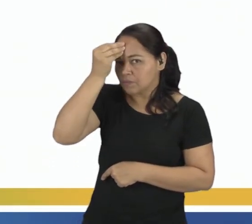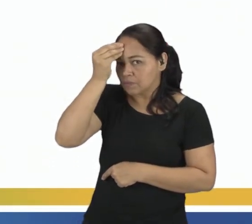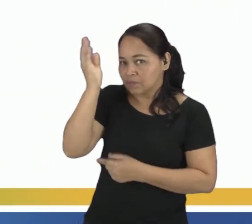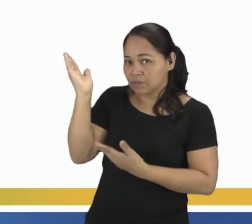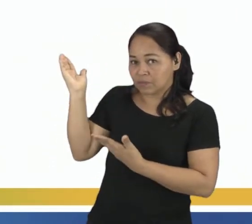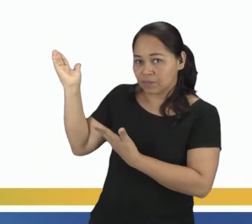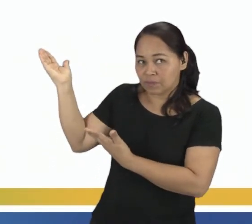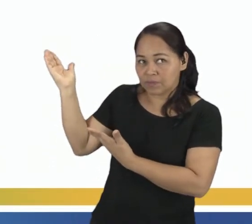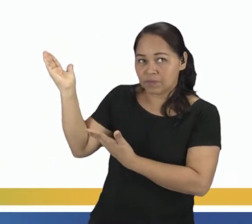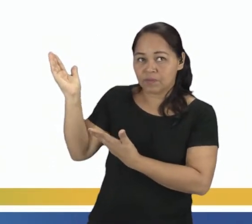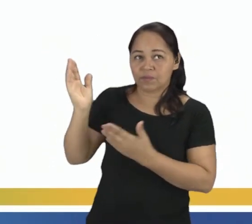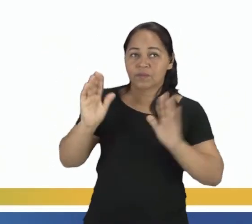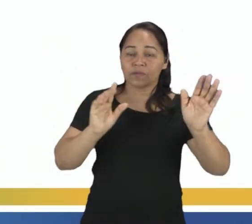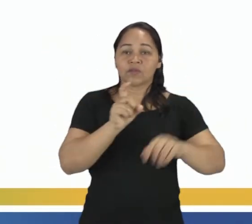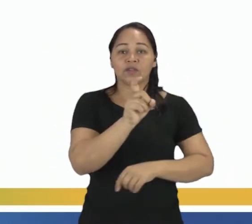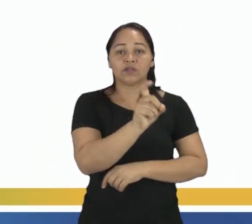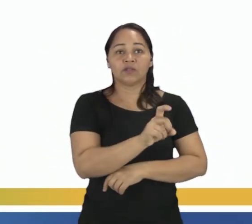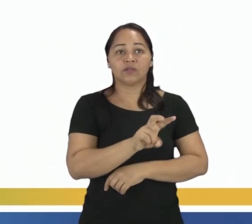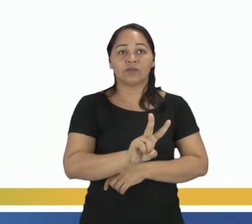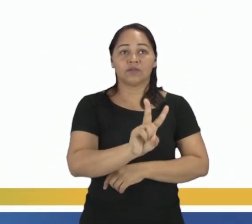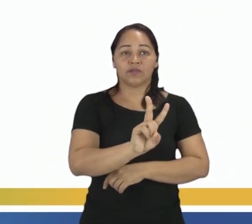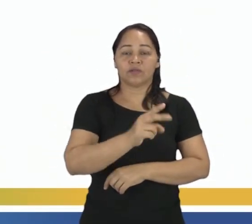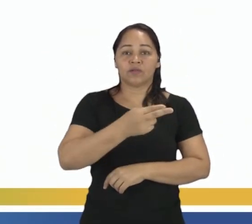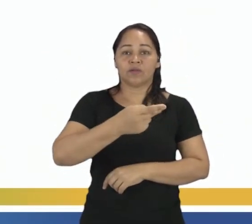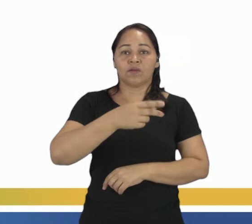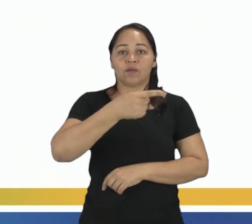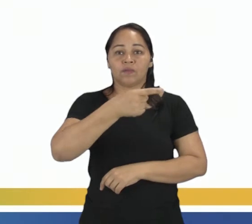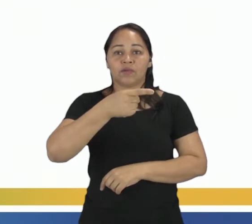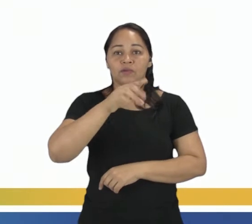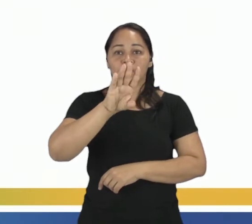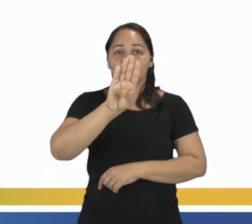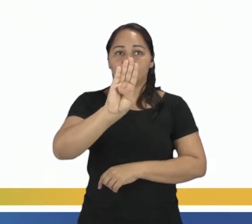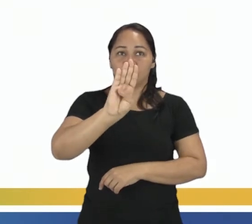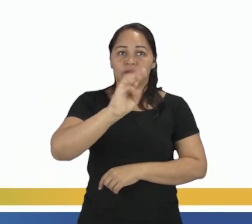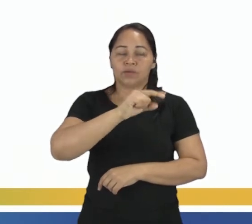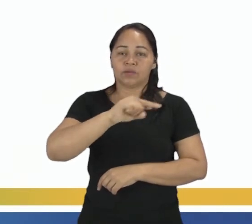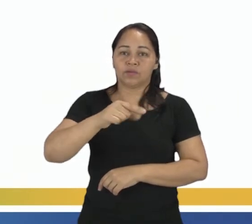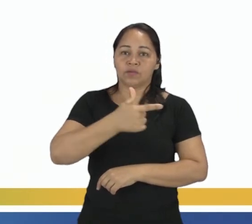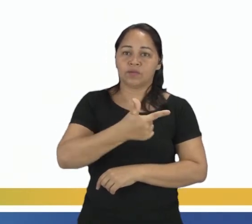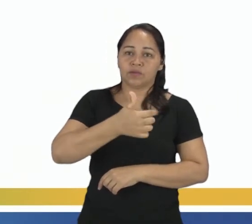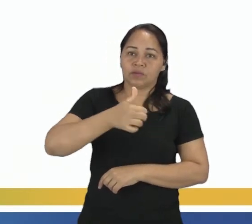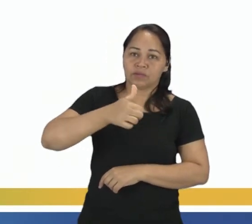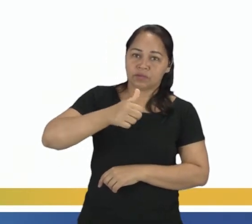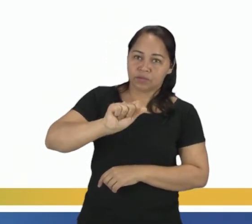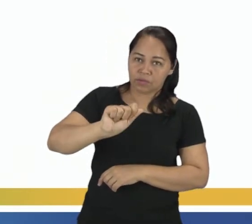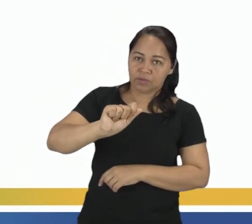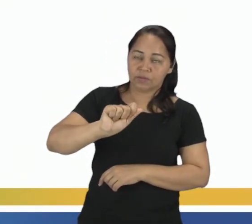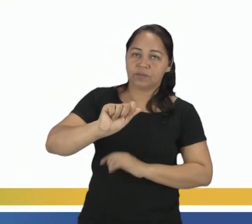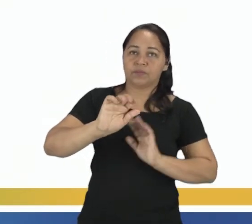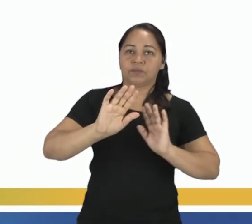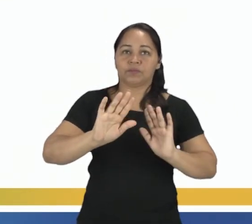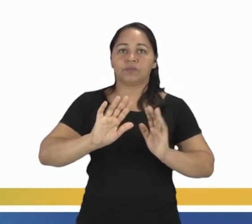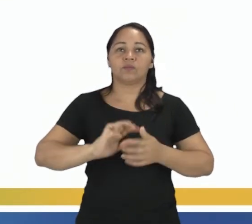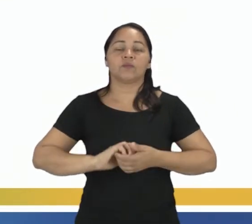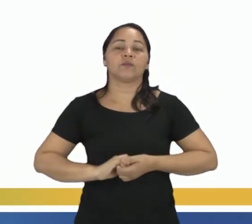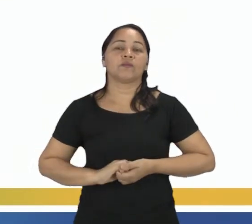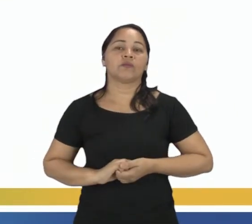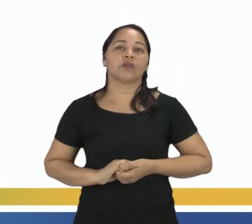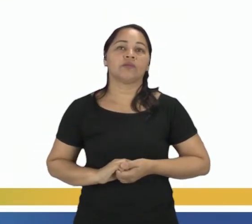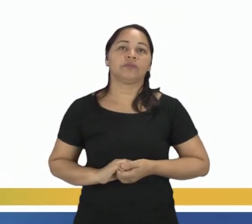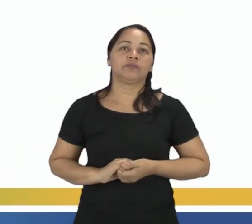do vértice menos b sobre 2a, vamos pegar então o b, que é menos 10, e o a, que no caso aqui é